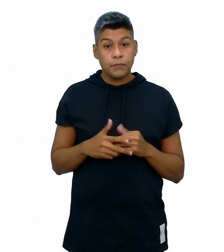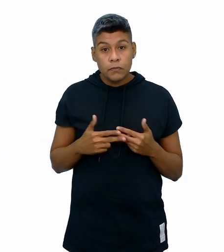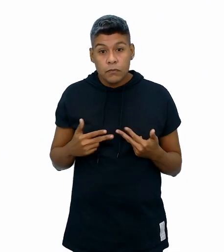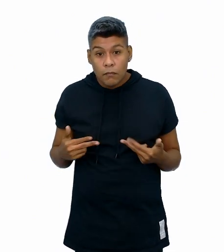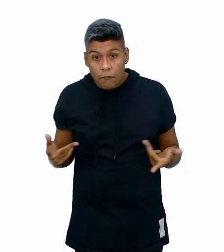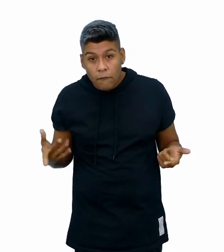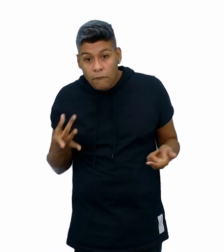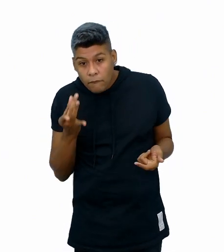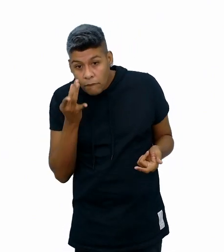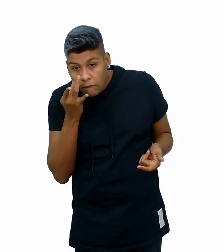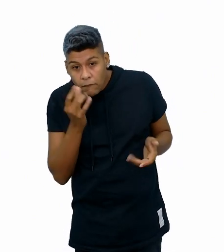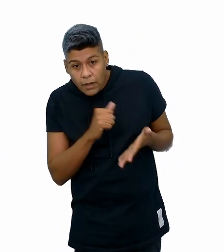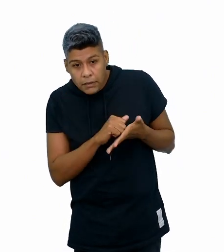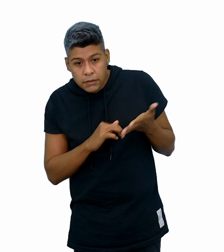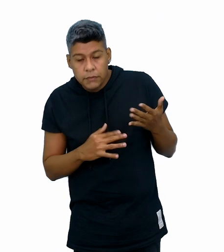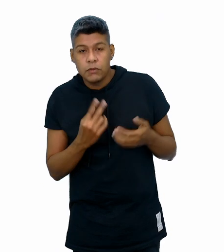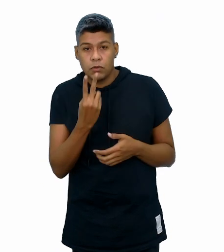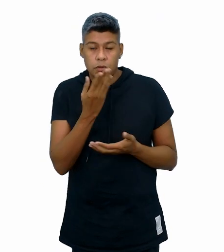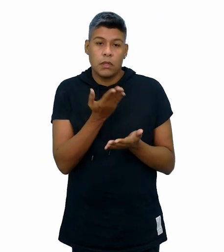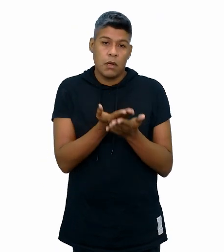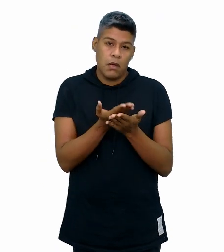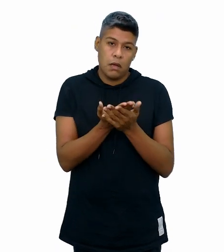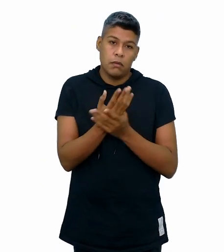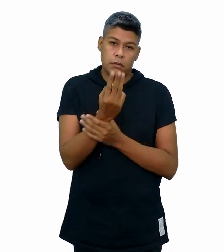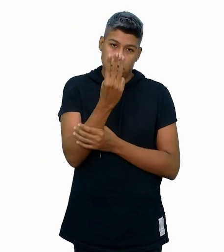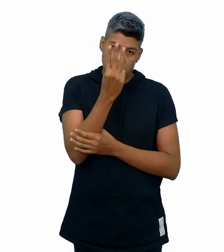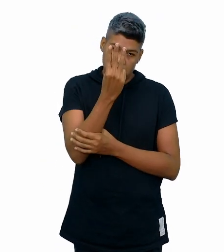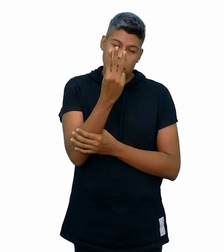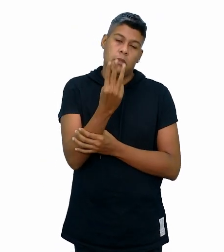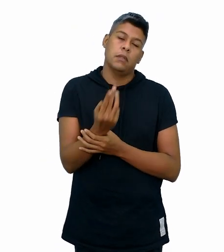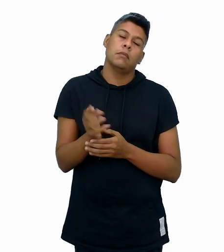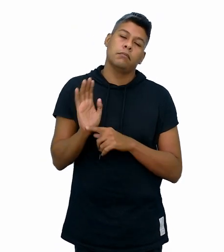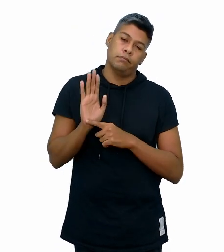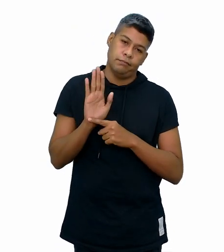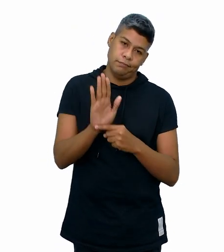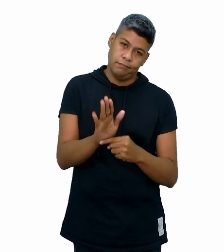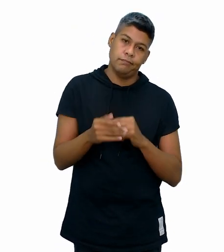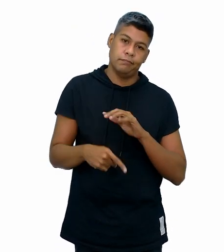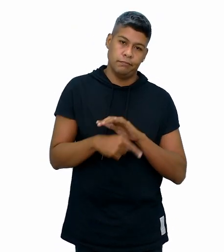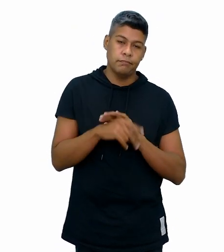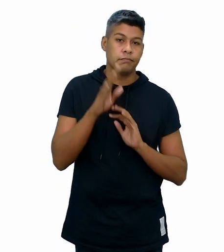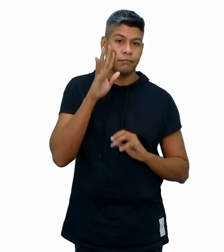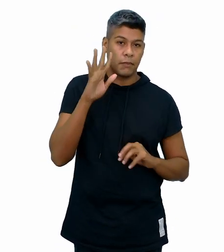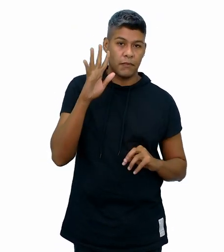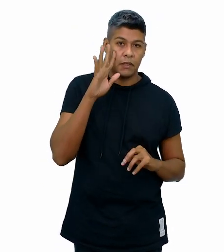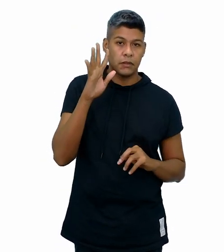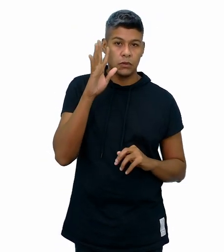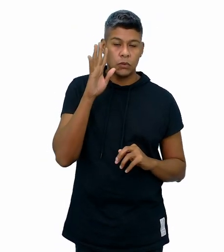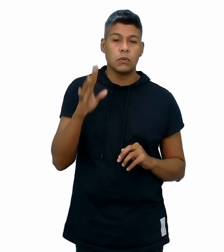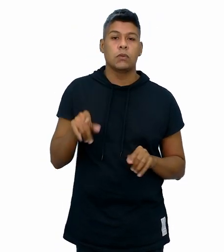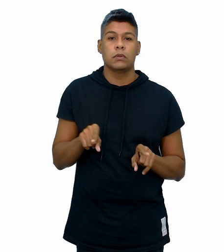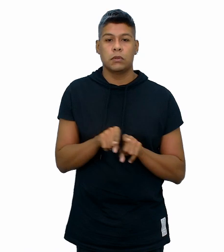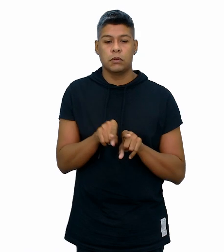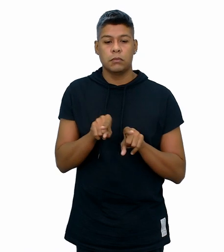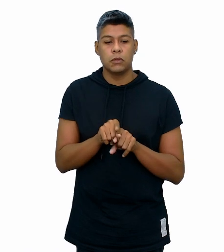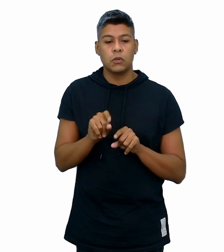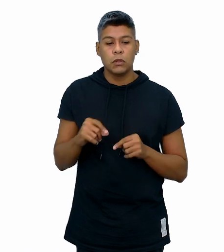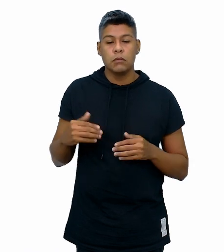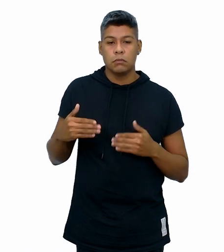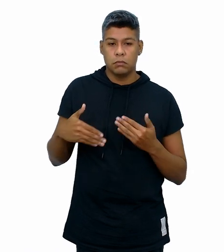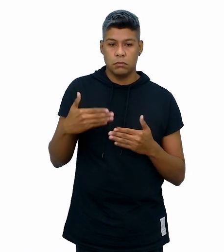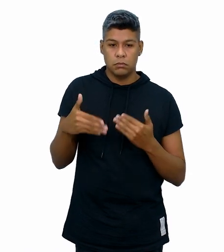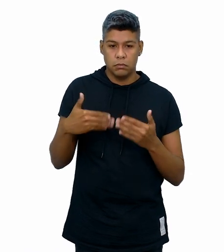estão presentes na atividade 2 da aula 3, elas contribuem para essas reflexões e, no